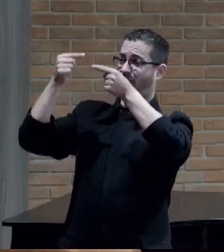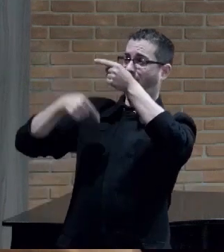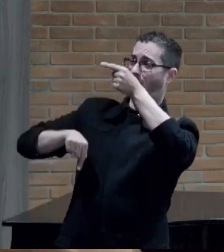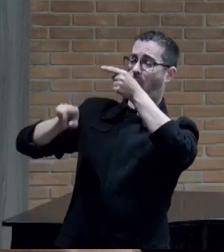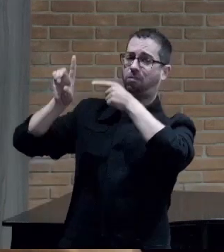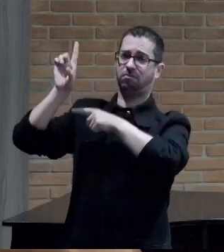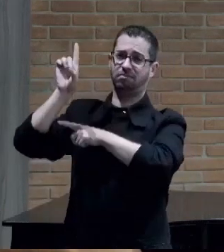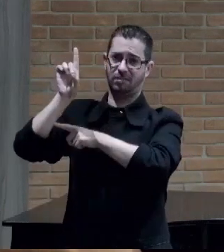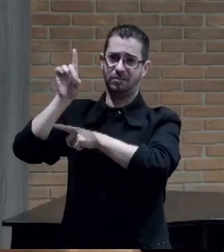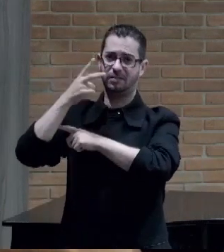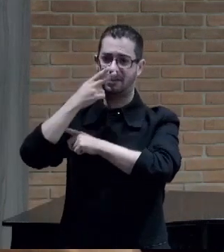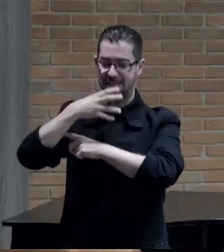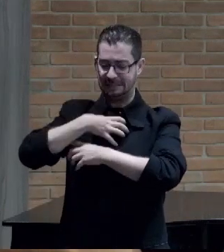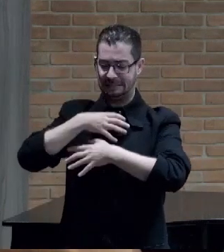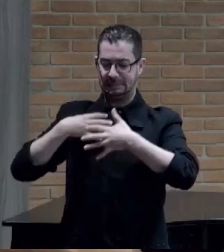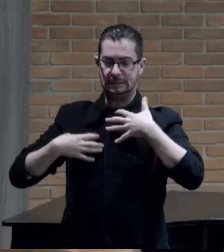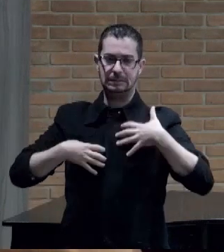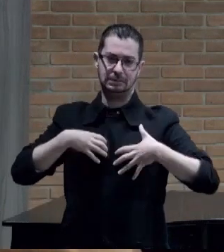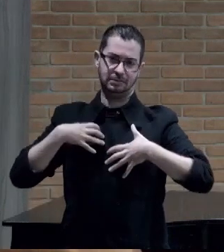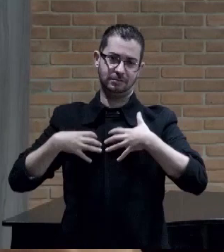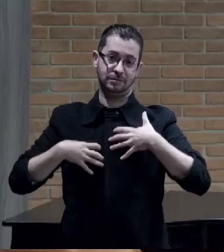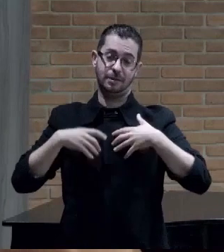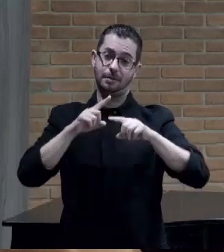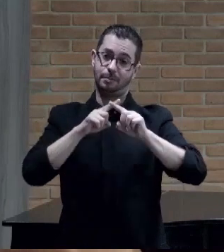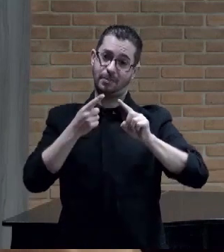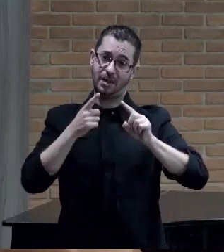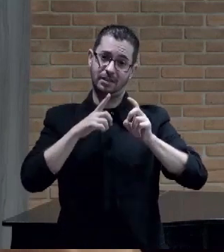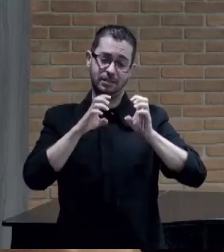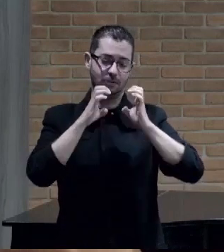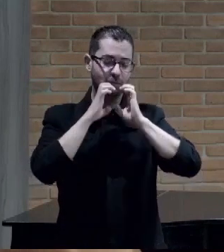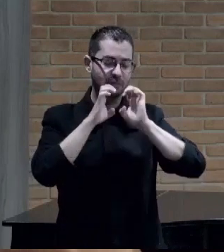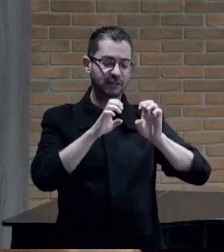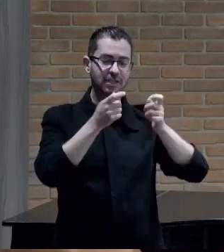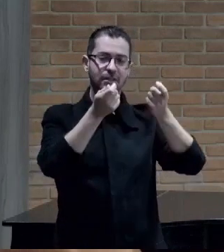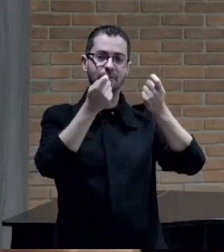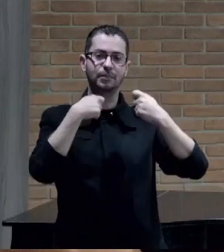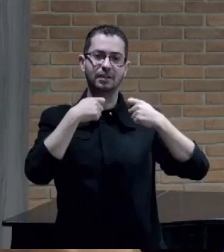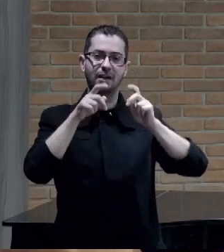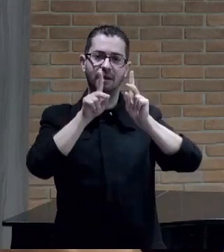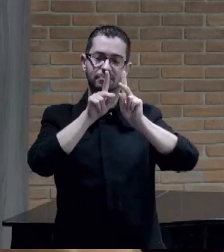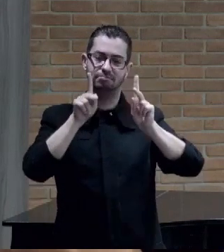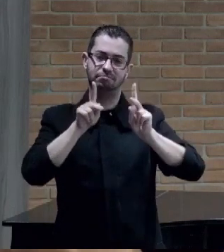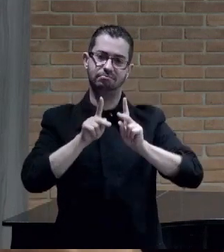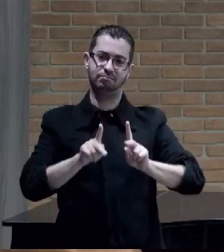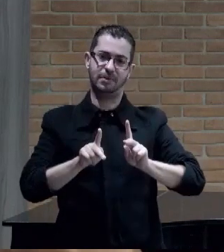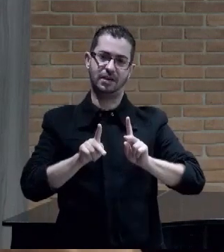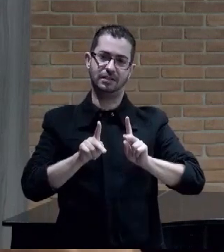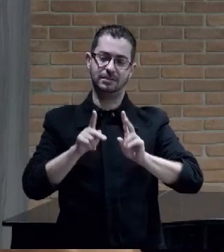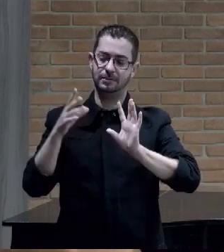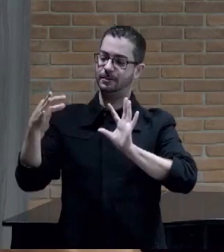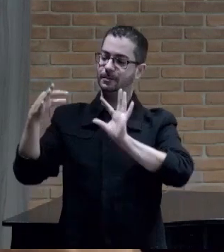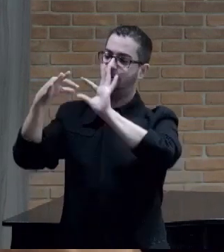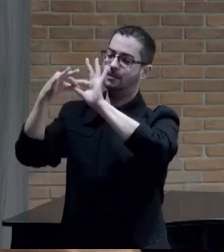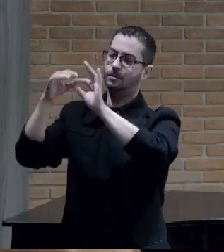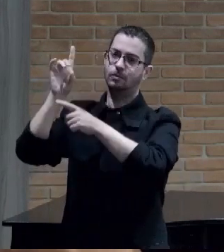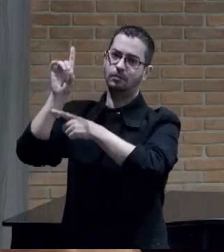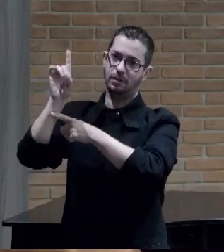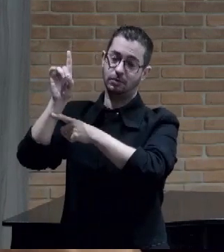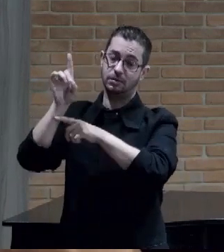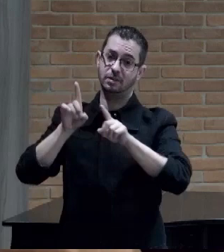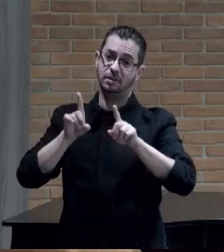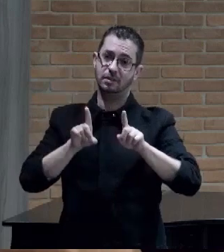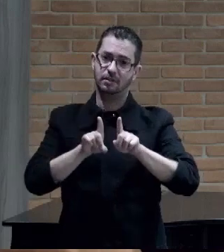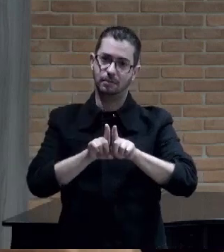Deus. Mas o Evangelho, ele vai trazer isso, essa paz com Deus. E, por